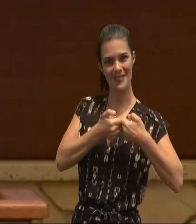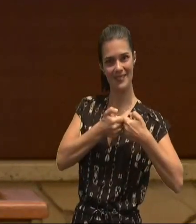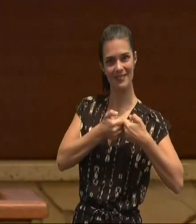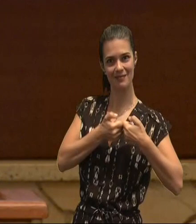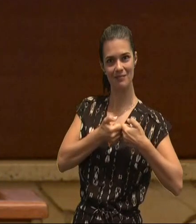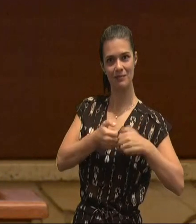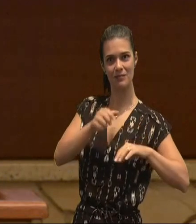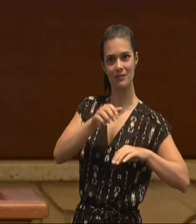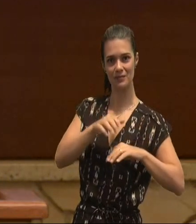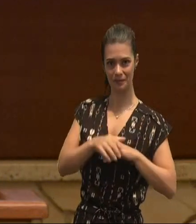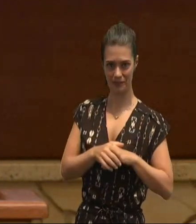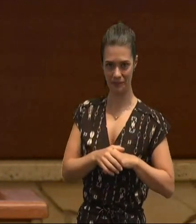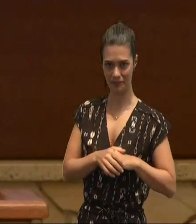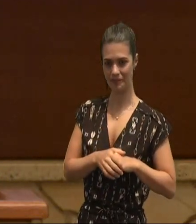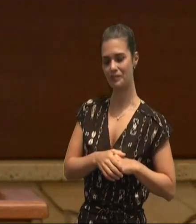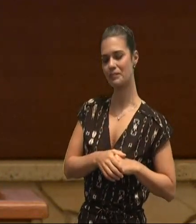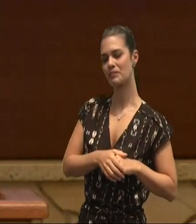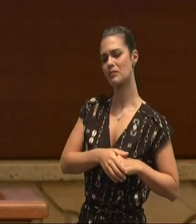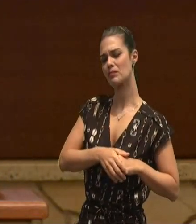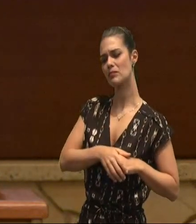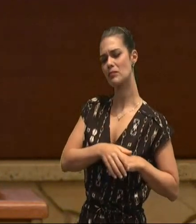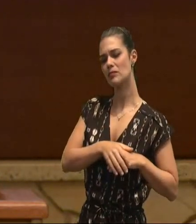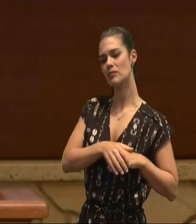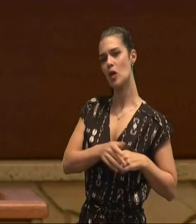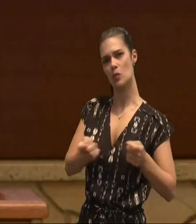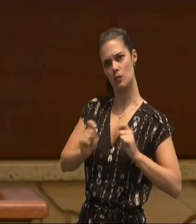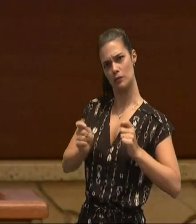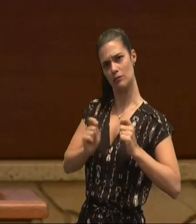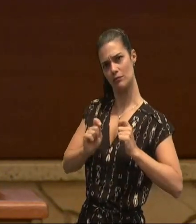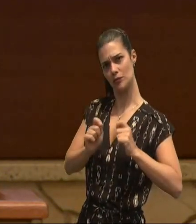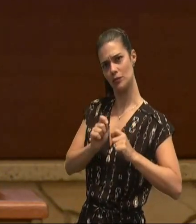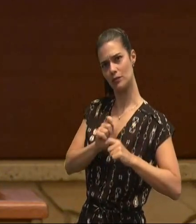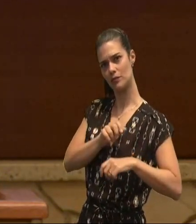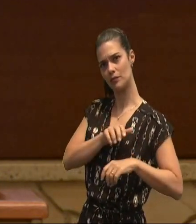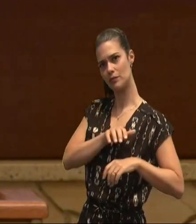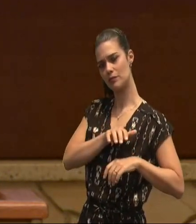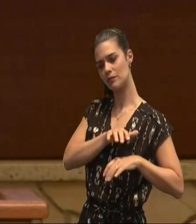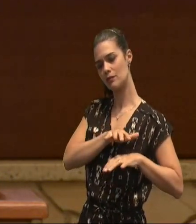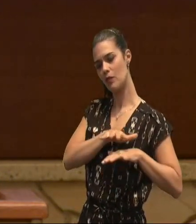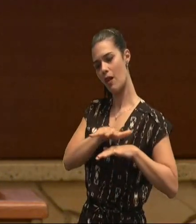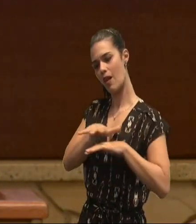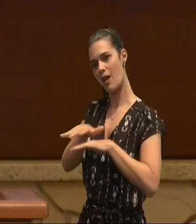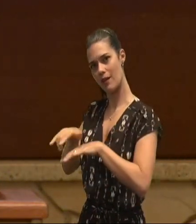Bet-Semes. E eles decidem então devolver a arca do Senhor.